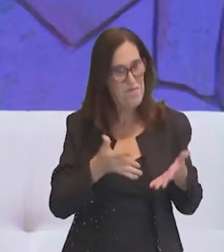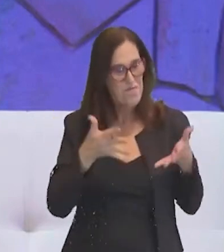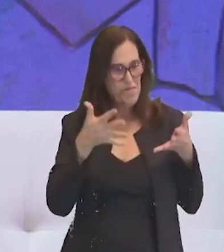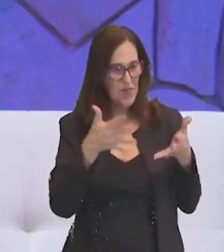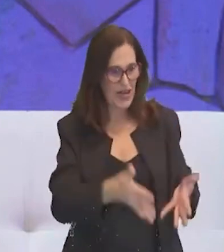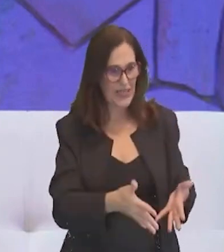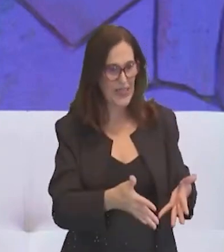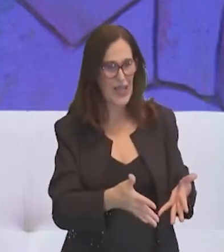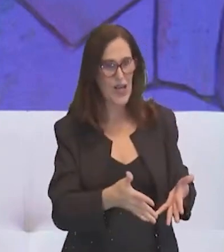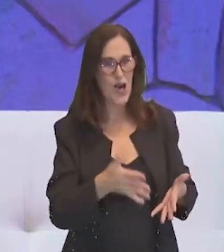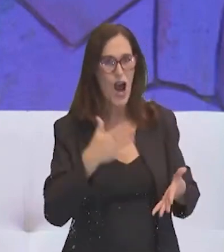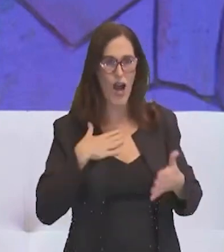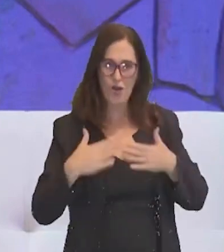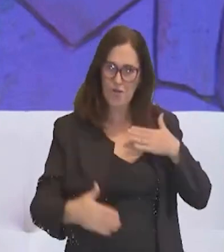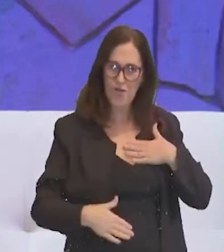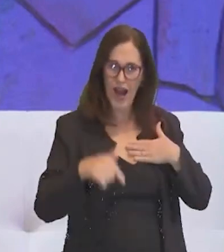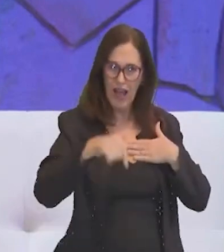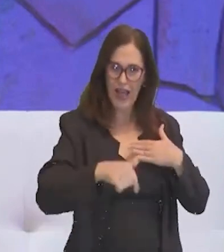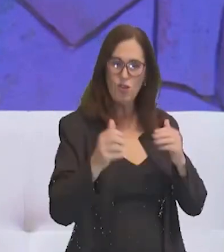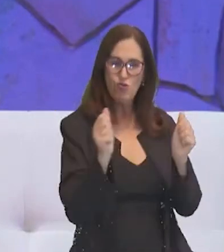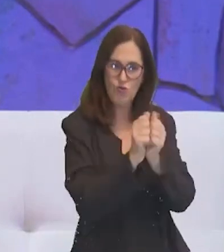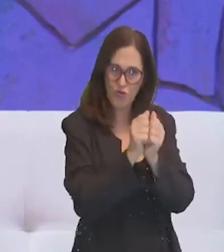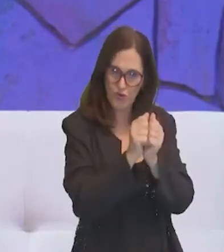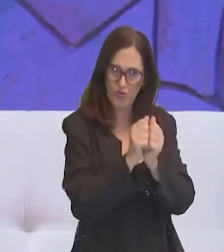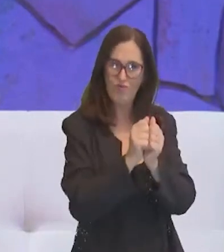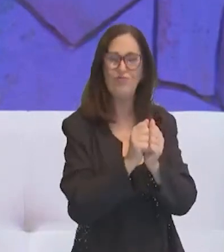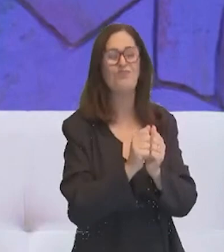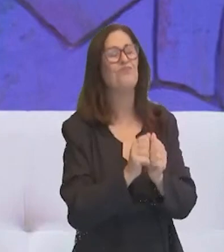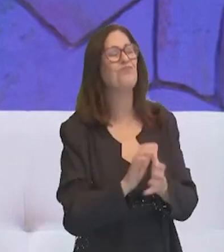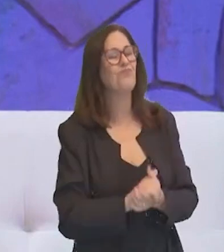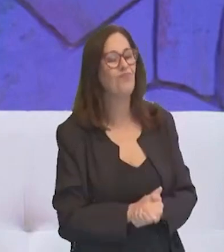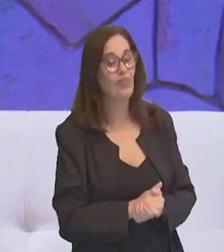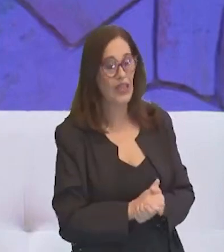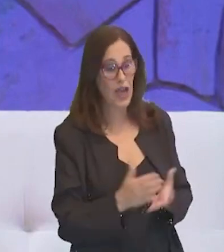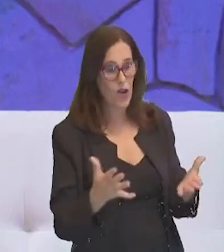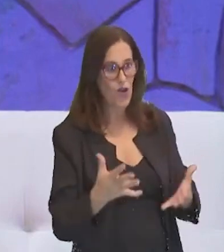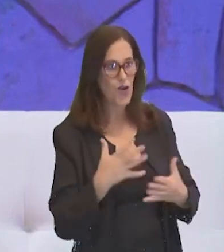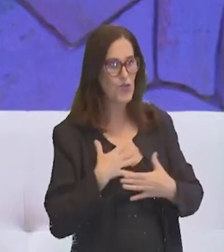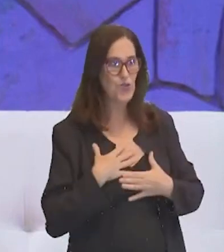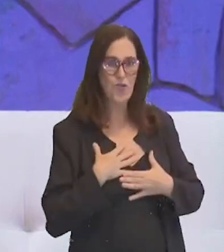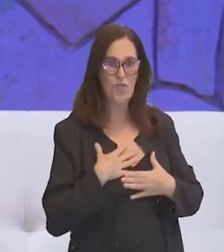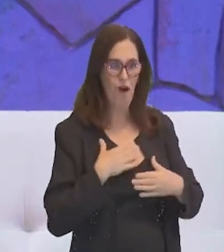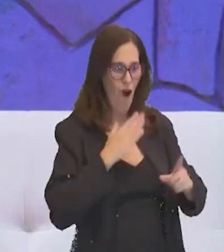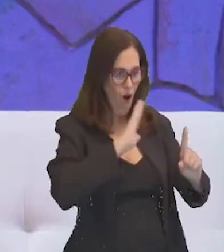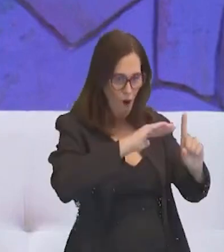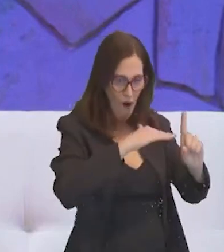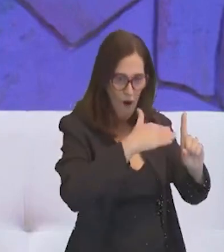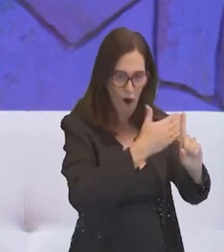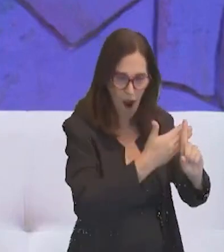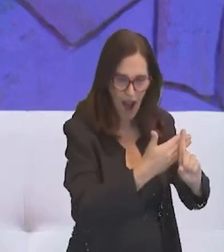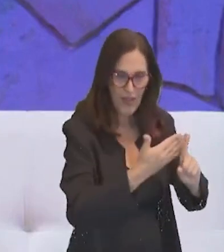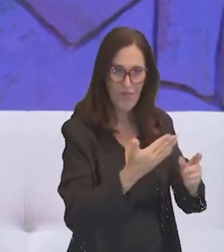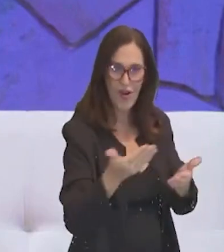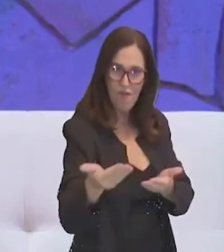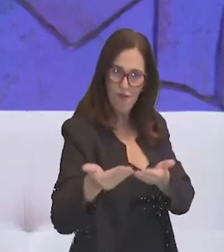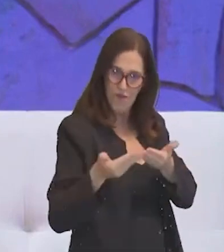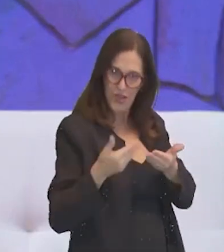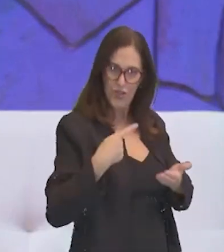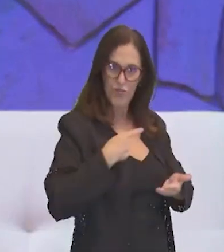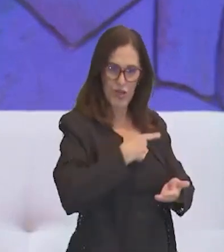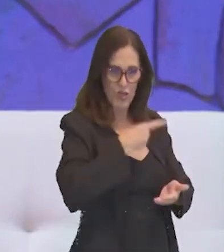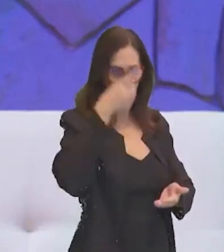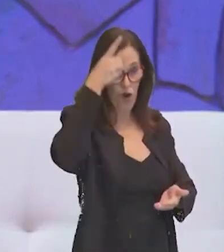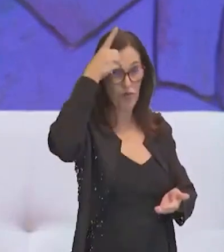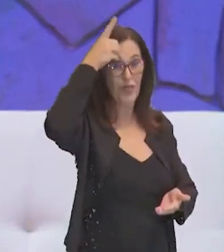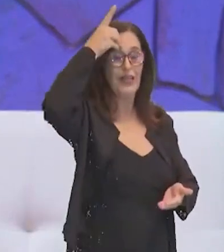de Cristo aqui junto com os irmãos. E hoje me sinto lisonjeado com o convite do pastor Davi em